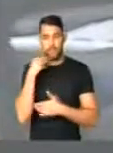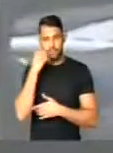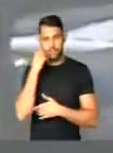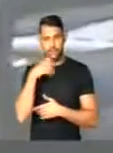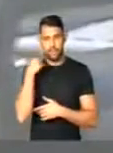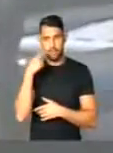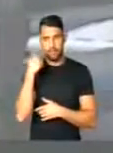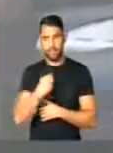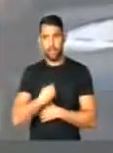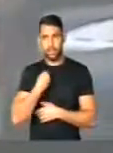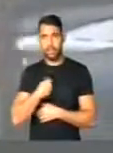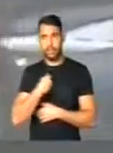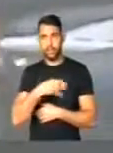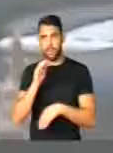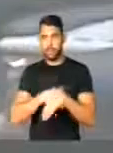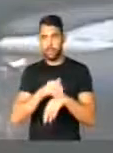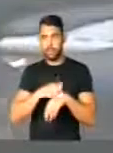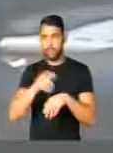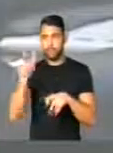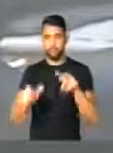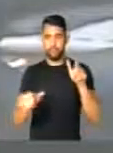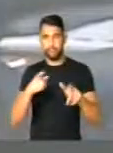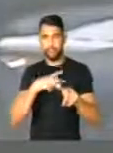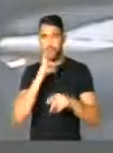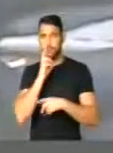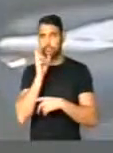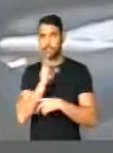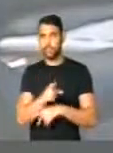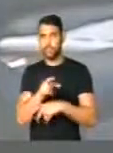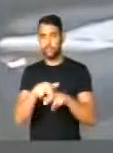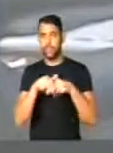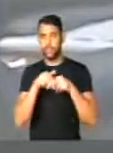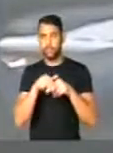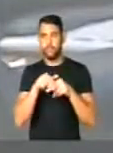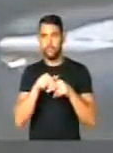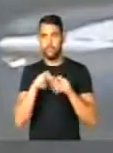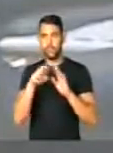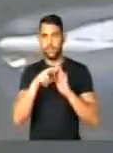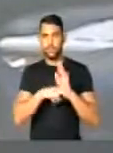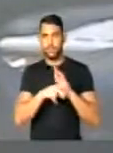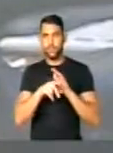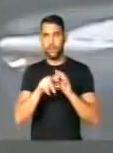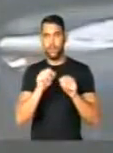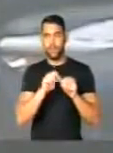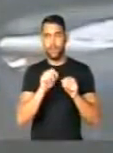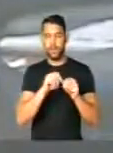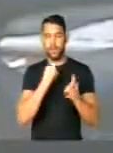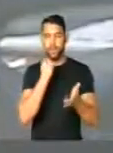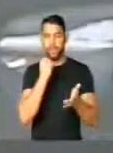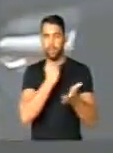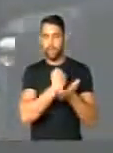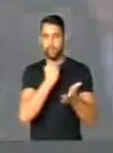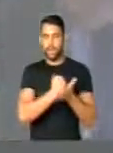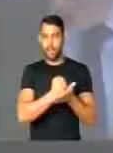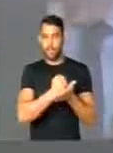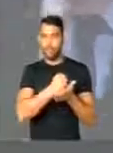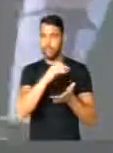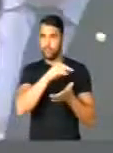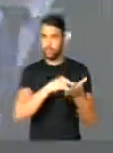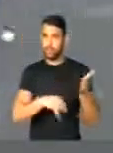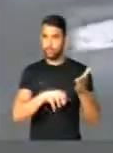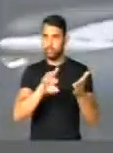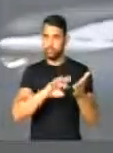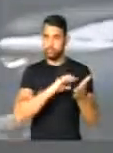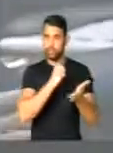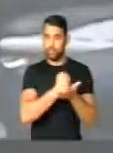de advogado. Na maioria das vezes, quem responde pelo crédito trabalhista é o tomador principal. Isso é uma maldade que não tem mais